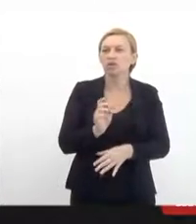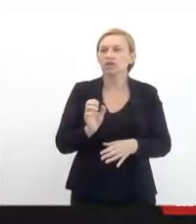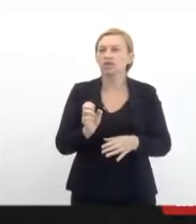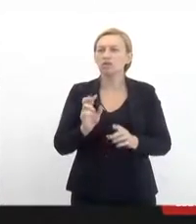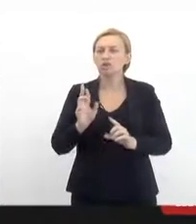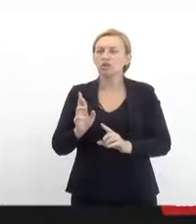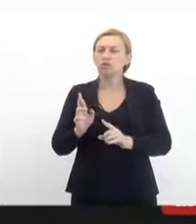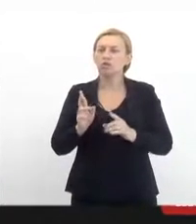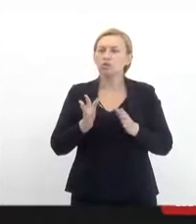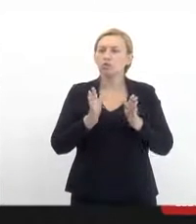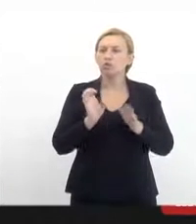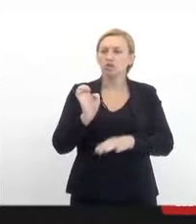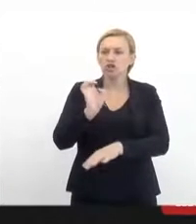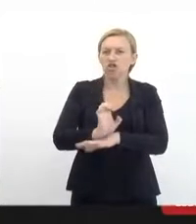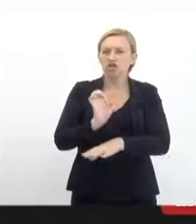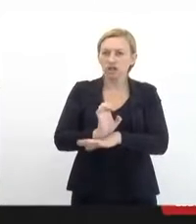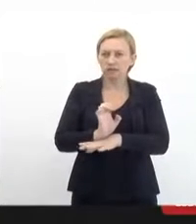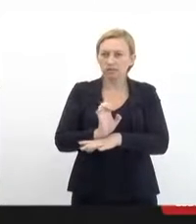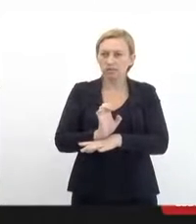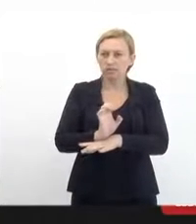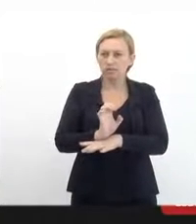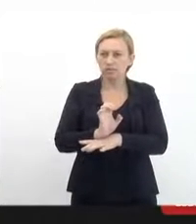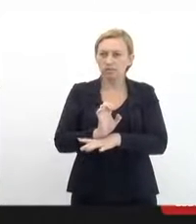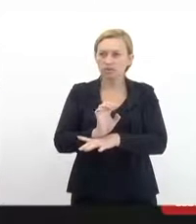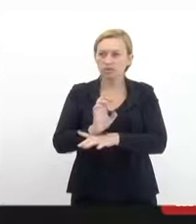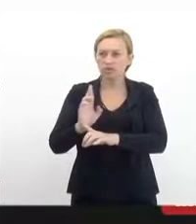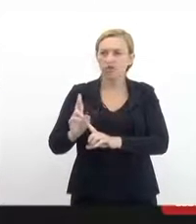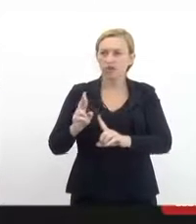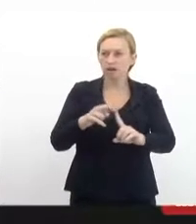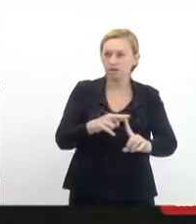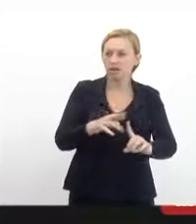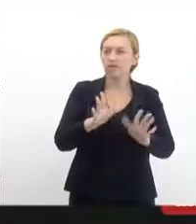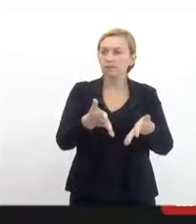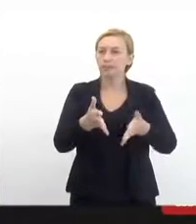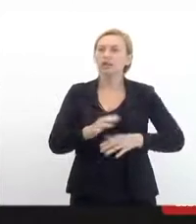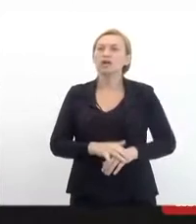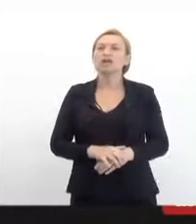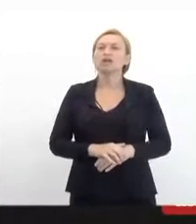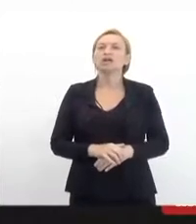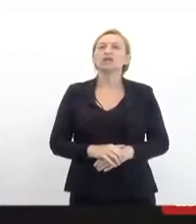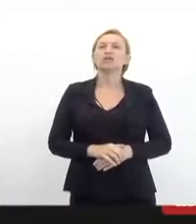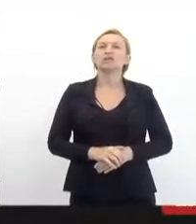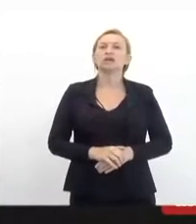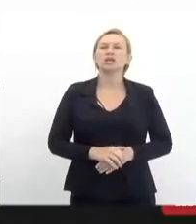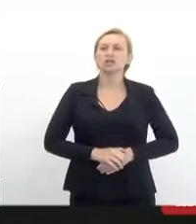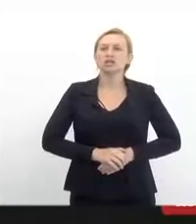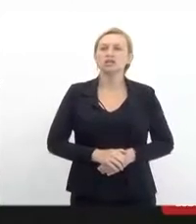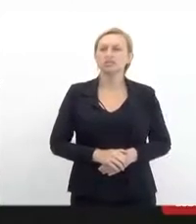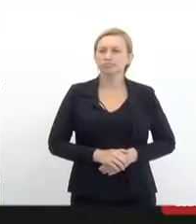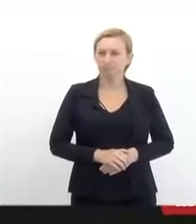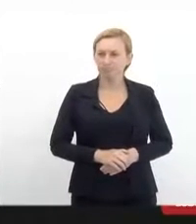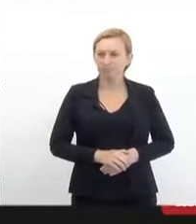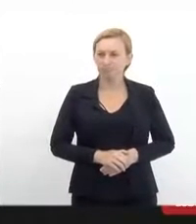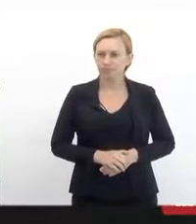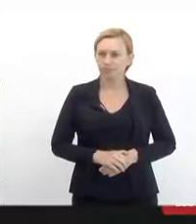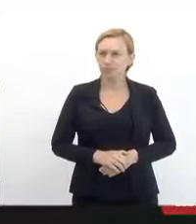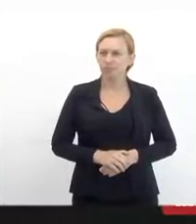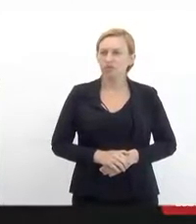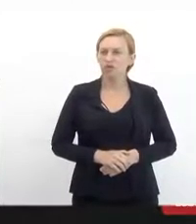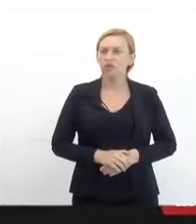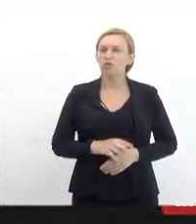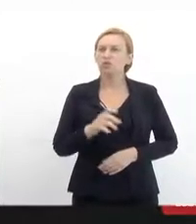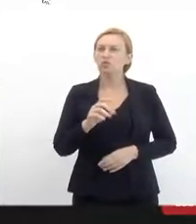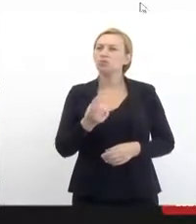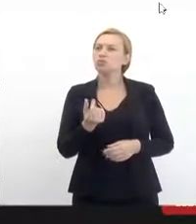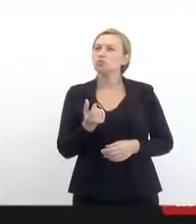destino. E aí, a Constituição veda, no caso de isenção, não incidência, o crédito na